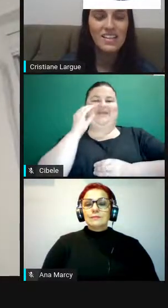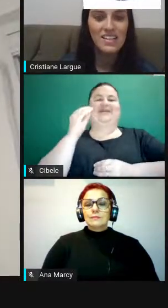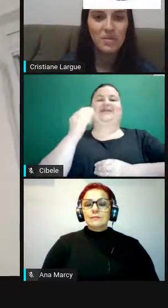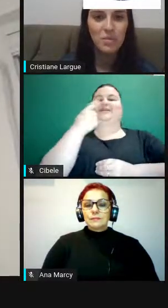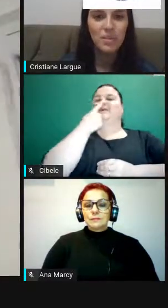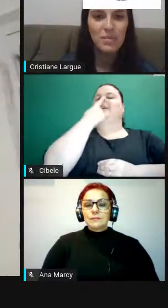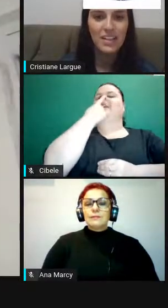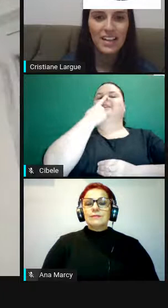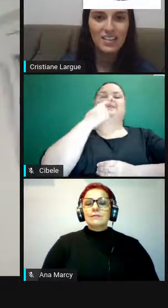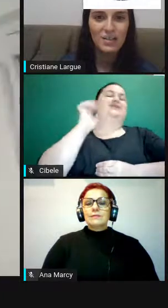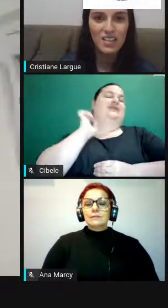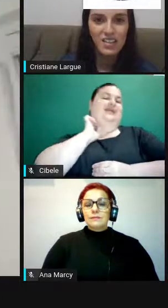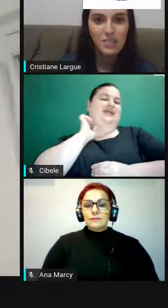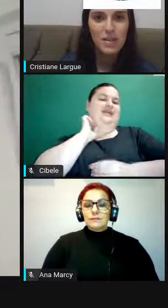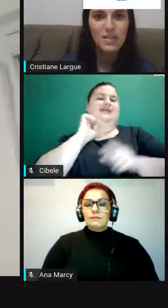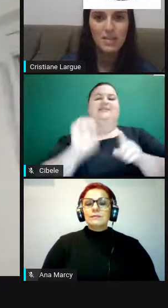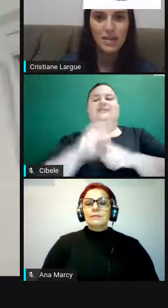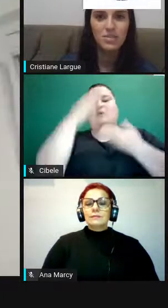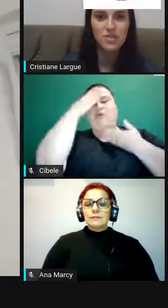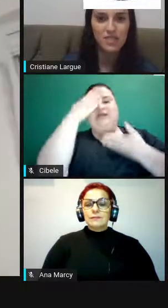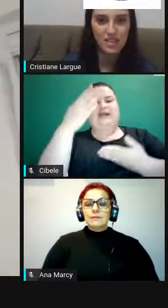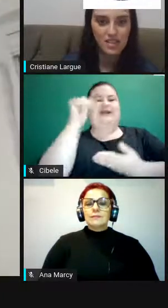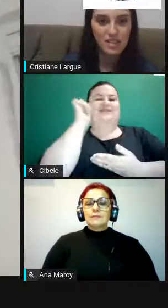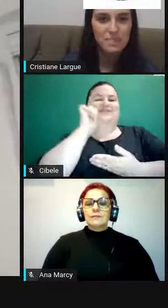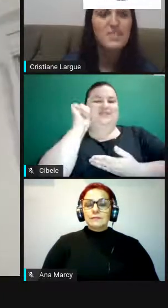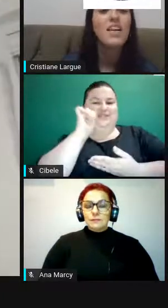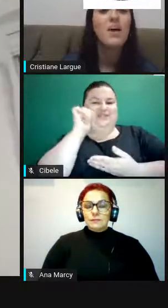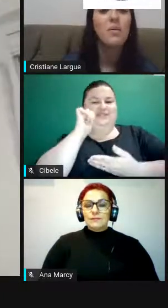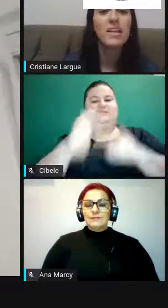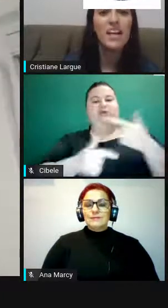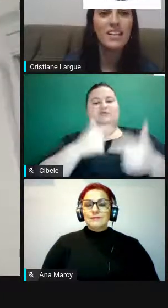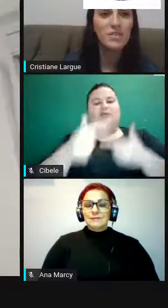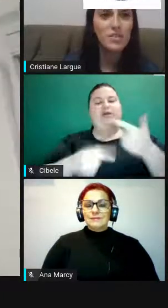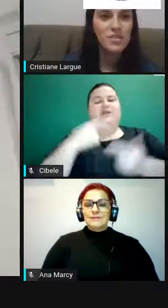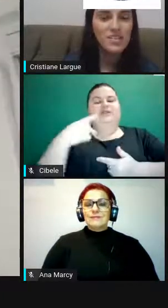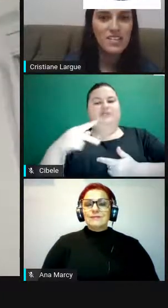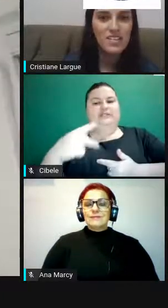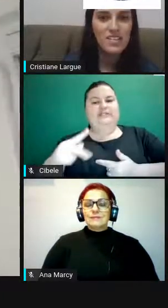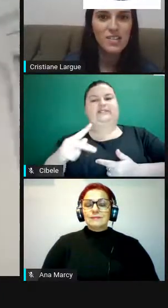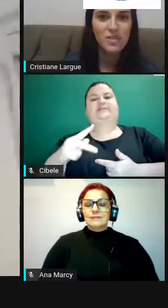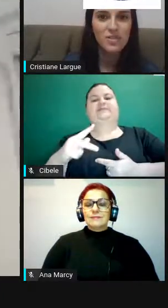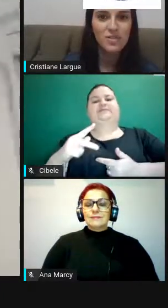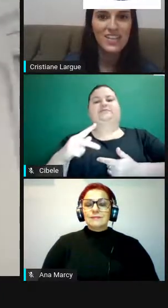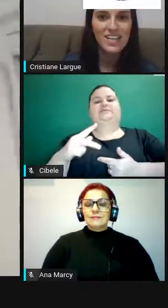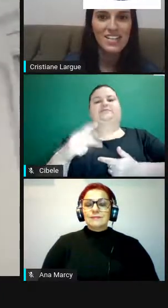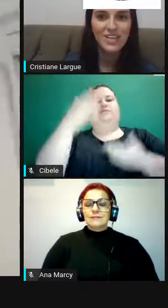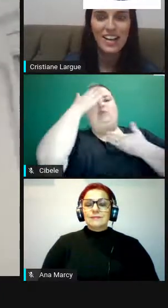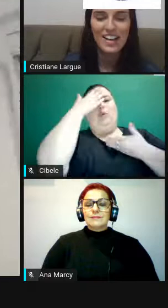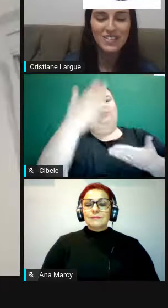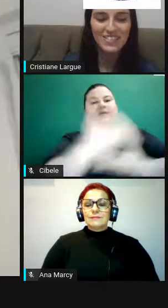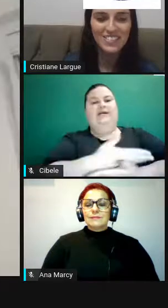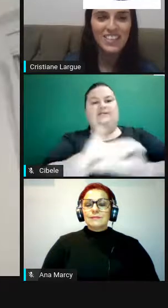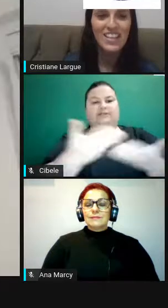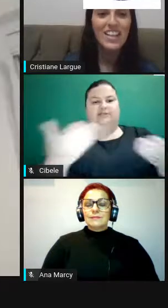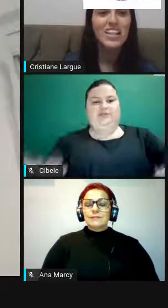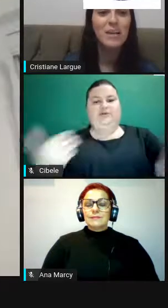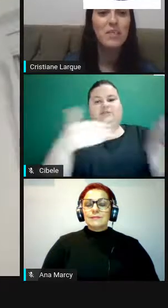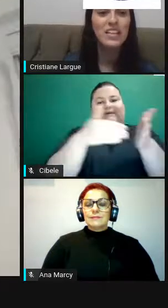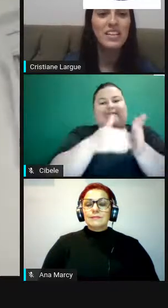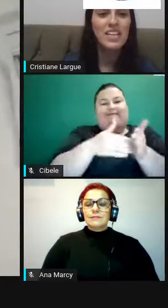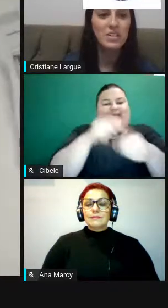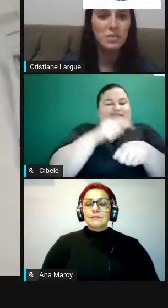Ana e a Elisa muito e pelo trabalho de vocês obrigado a todos que estão conosco até esse horário